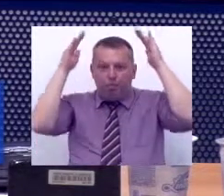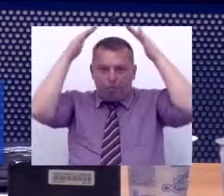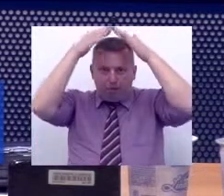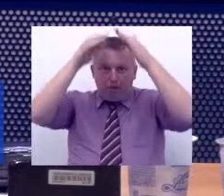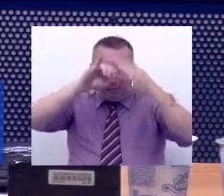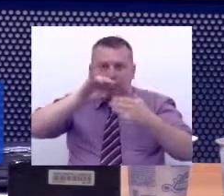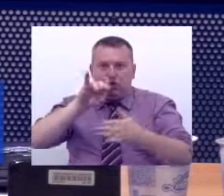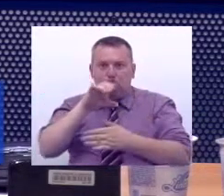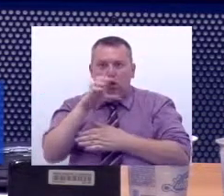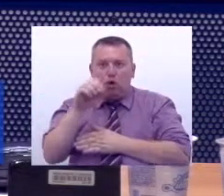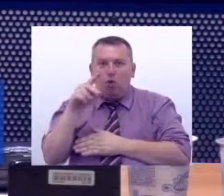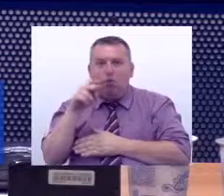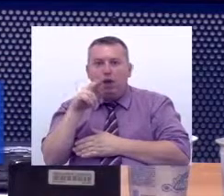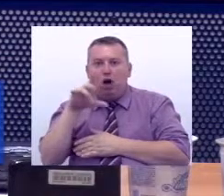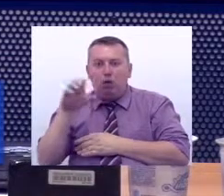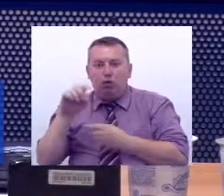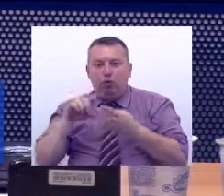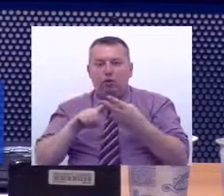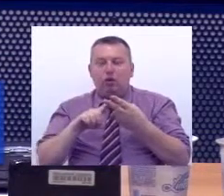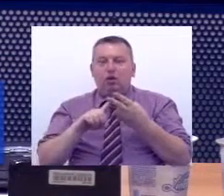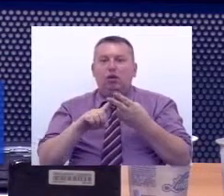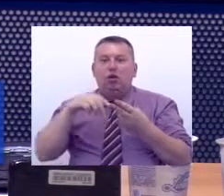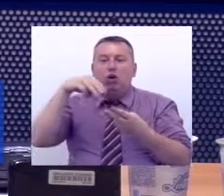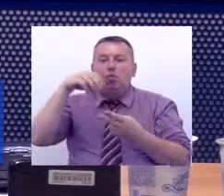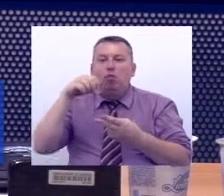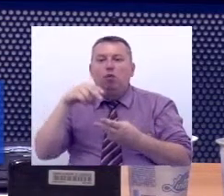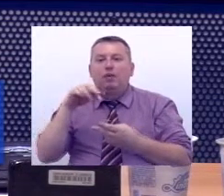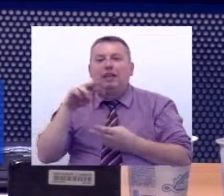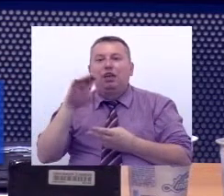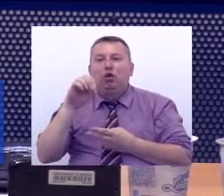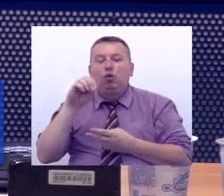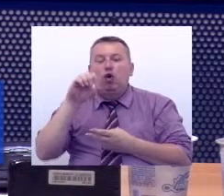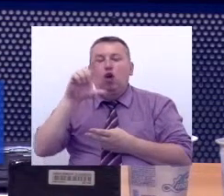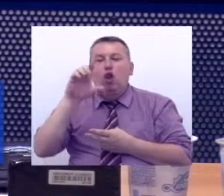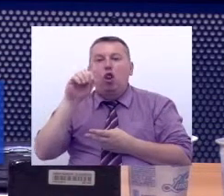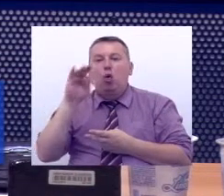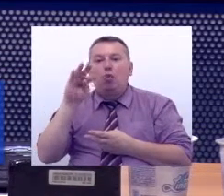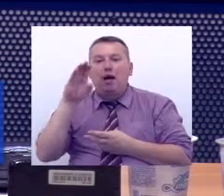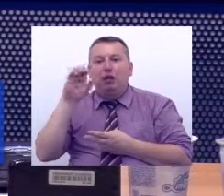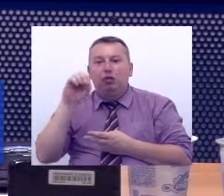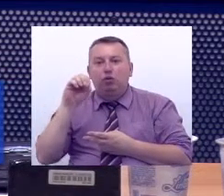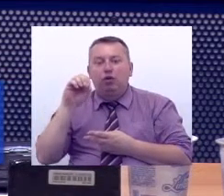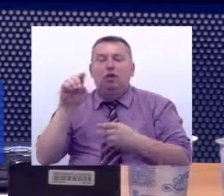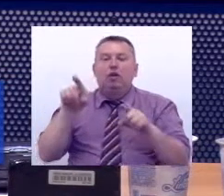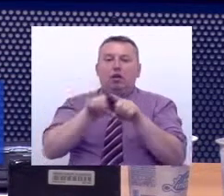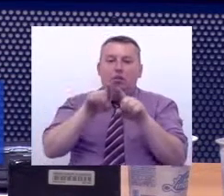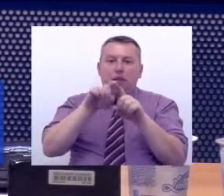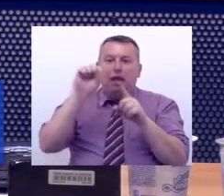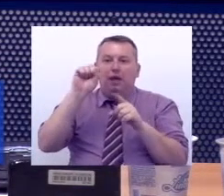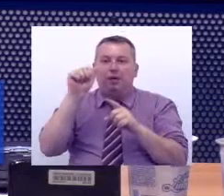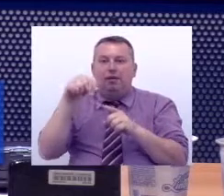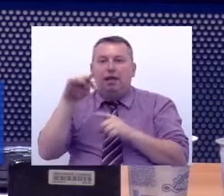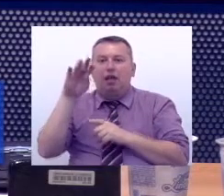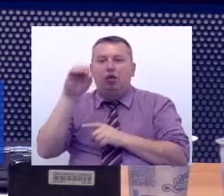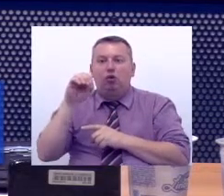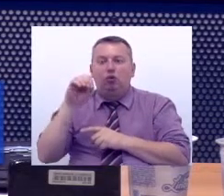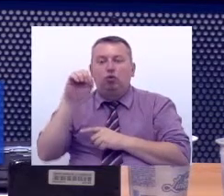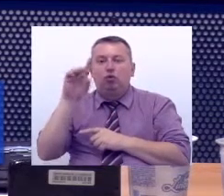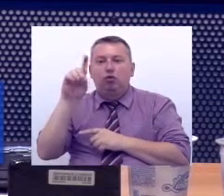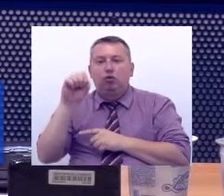Santos Dumont, 173 milhões e 700 mil, né? O convênio